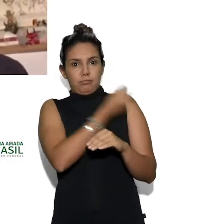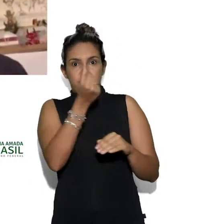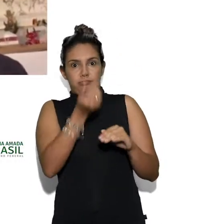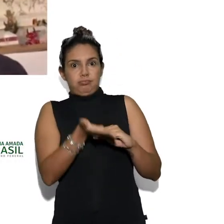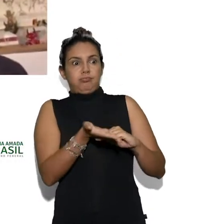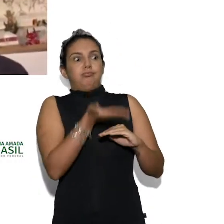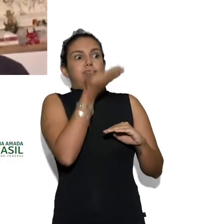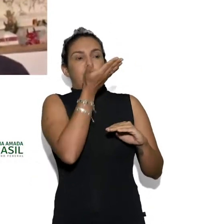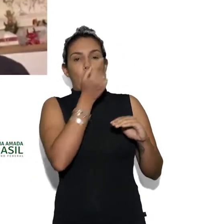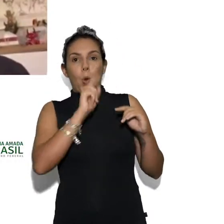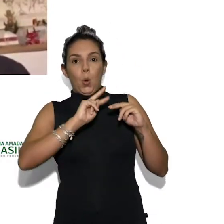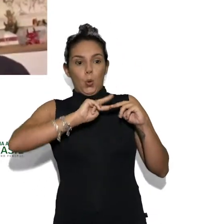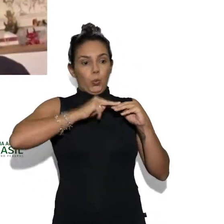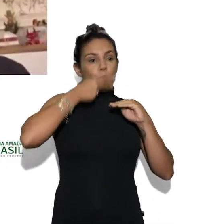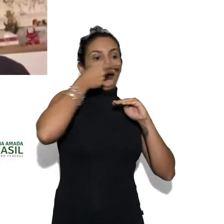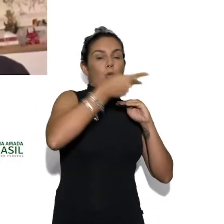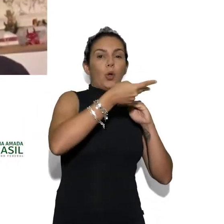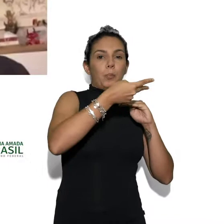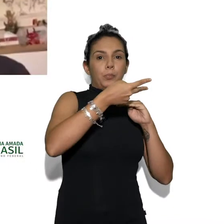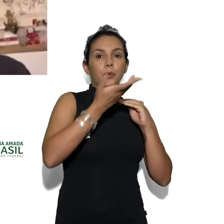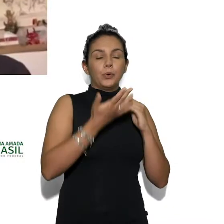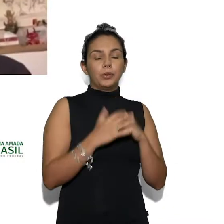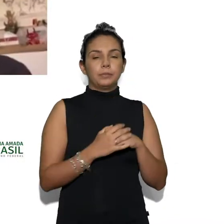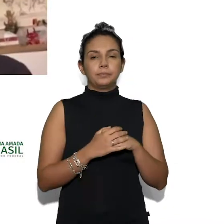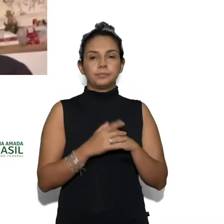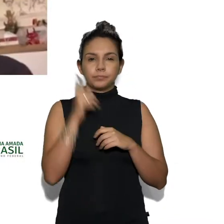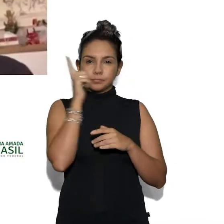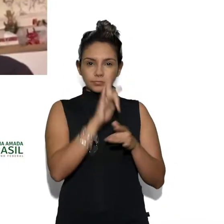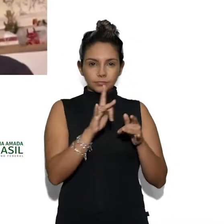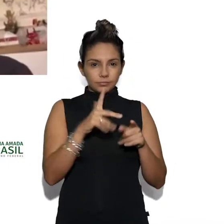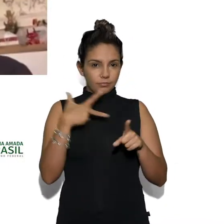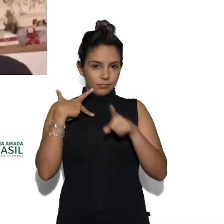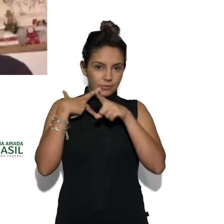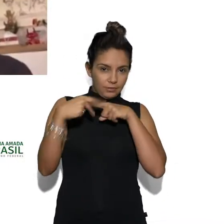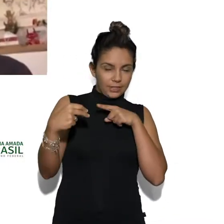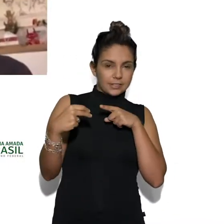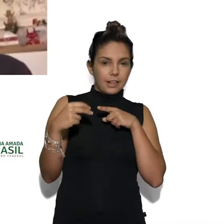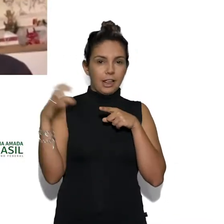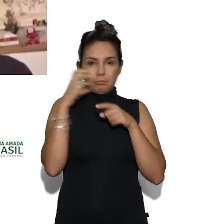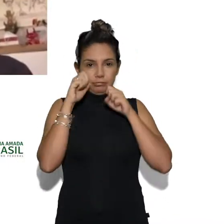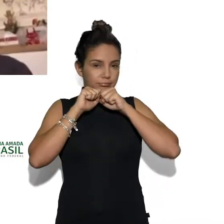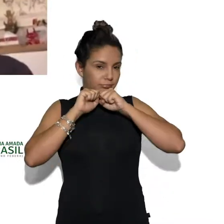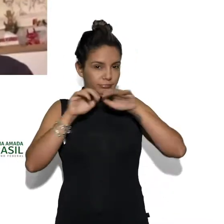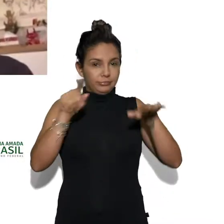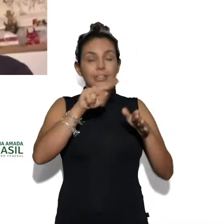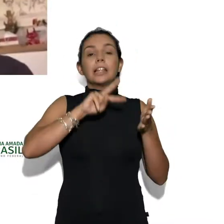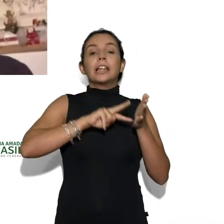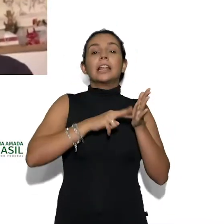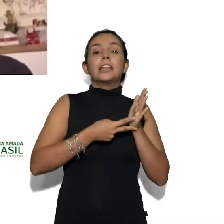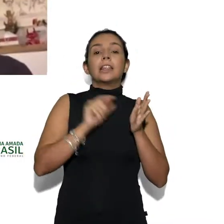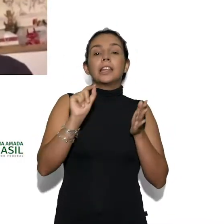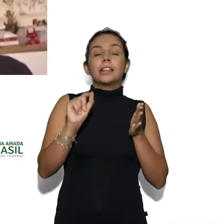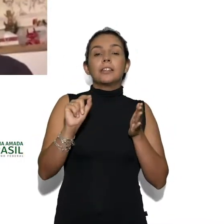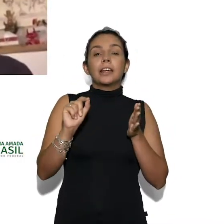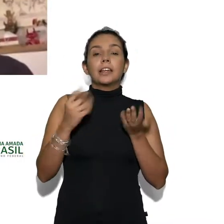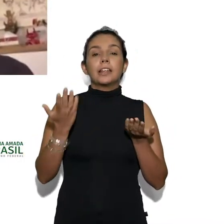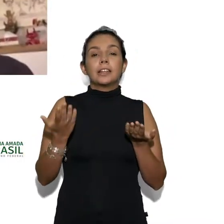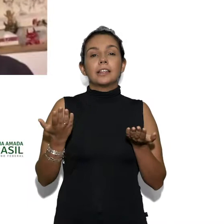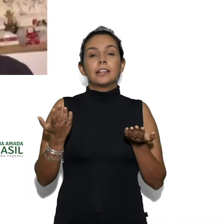preço das vacinas e por isso conseguiu vencer a corrida. Isto significa que, de